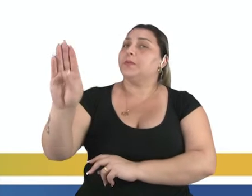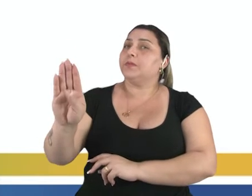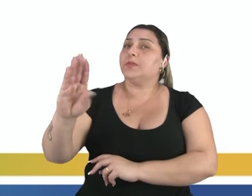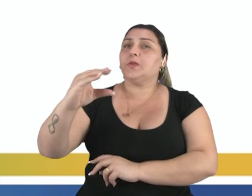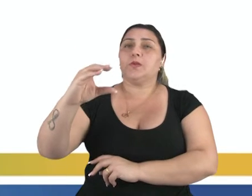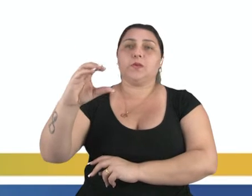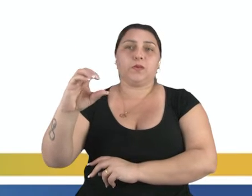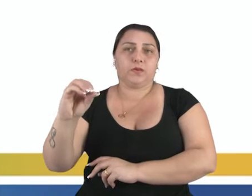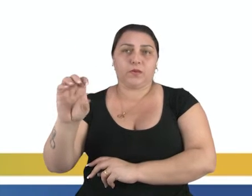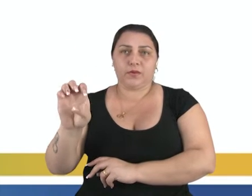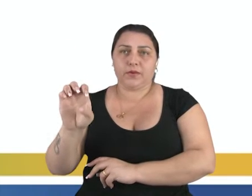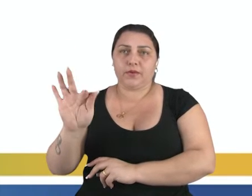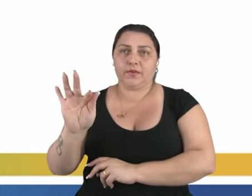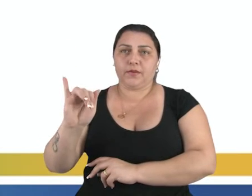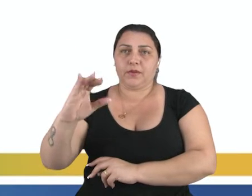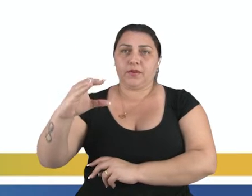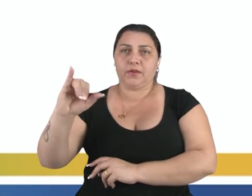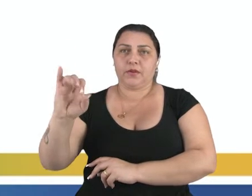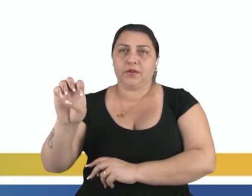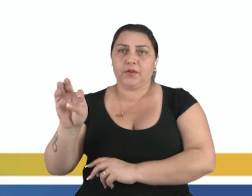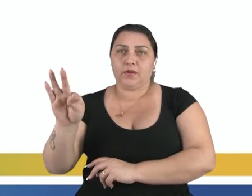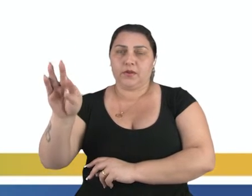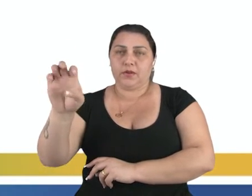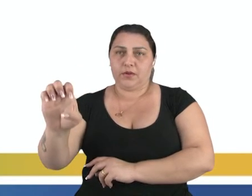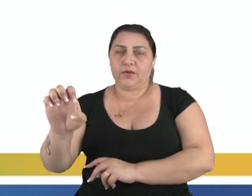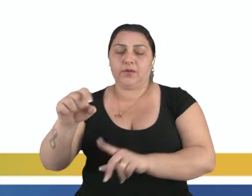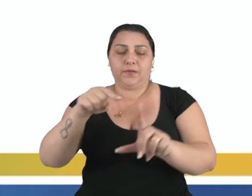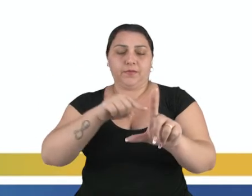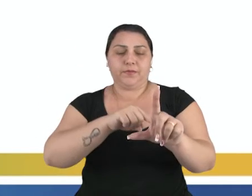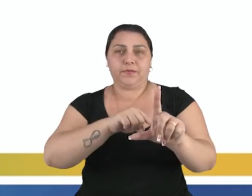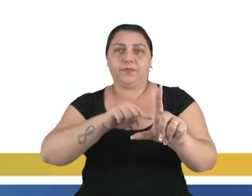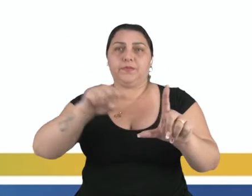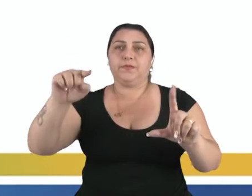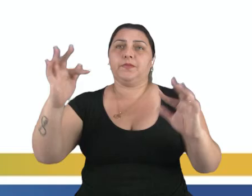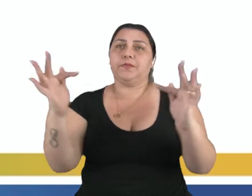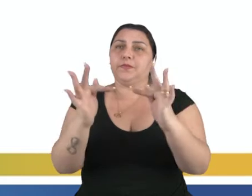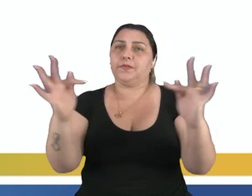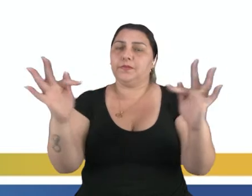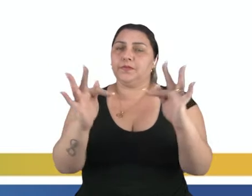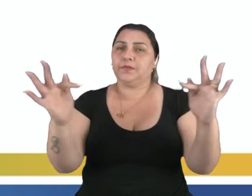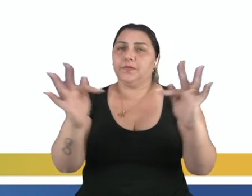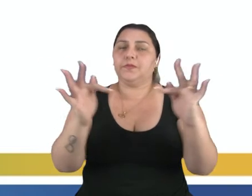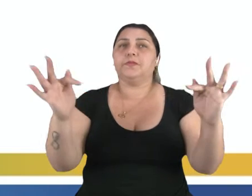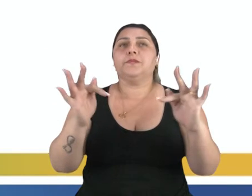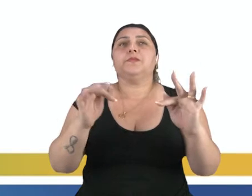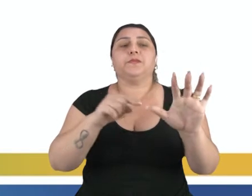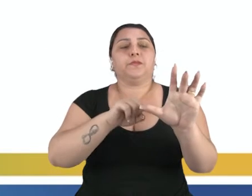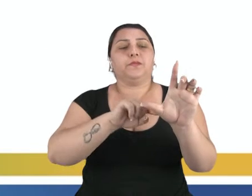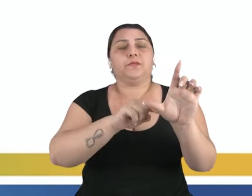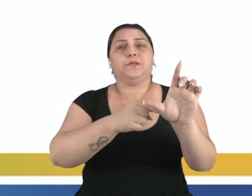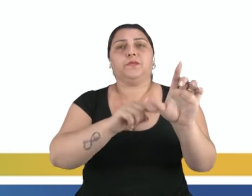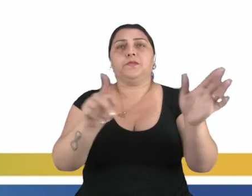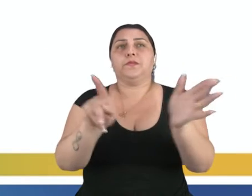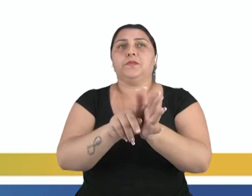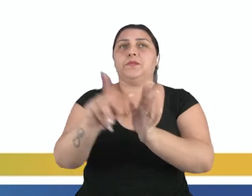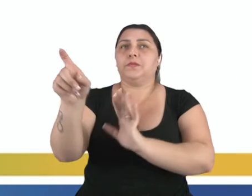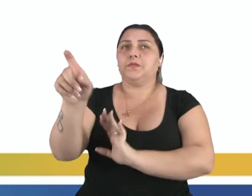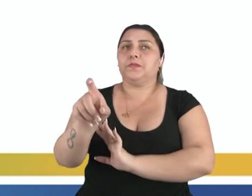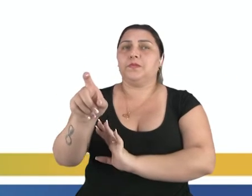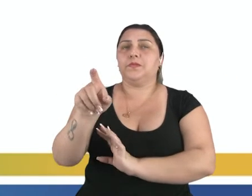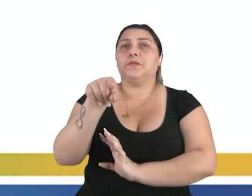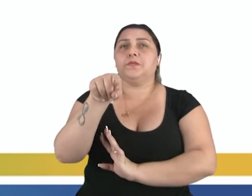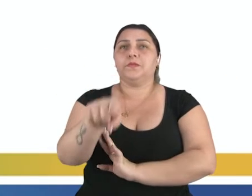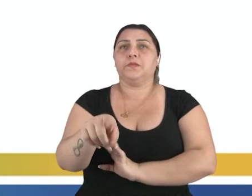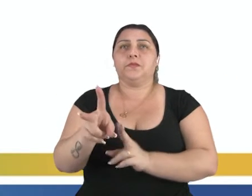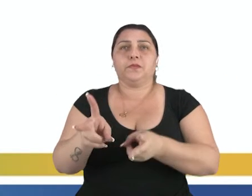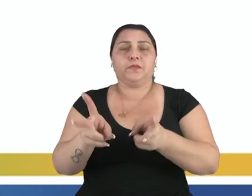reta da função passará no eixo do y. Então, nesse caso, vocês vão perceber aí, na nossa reta